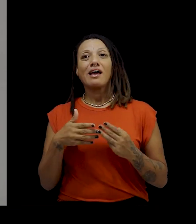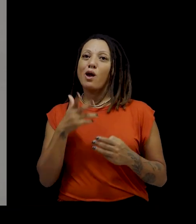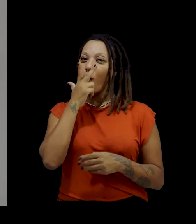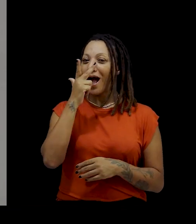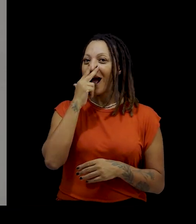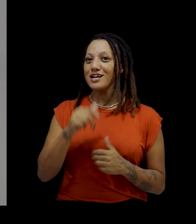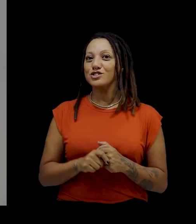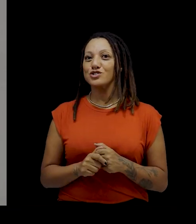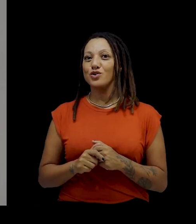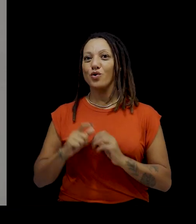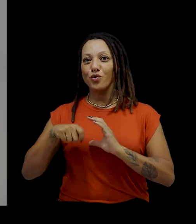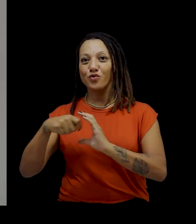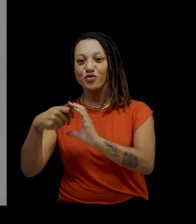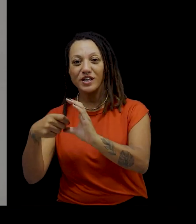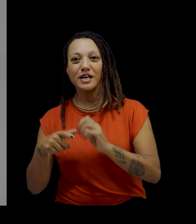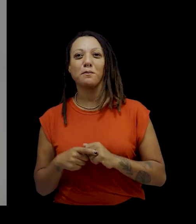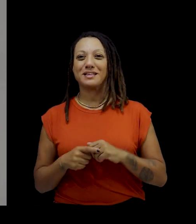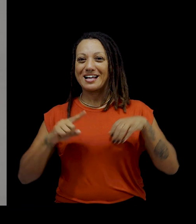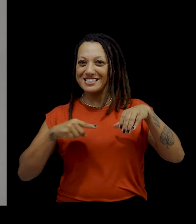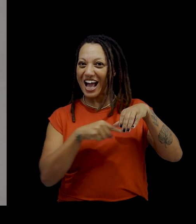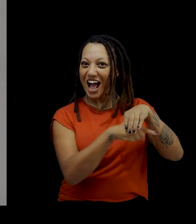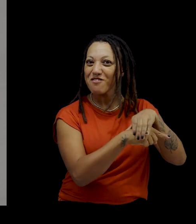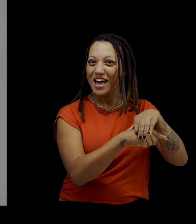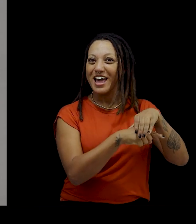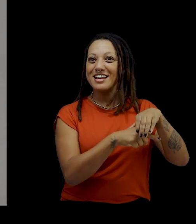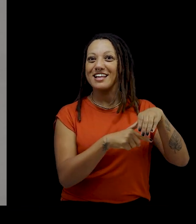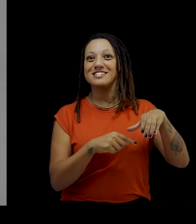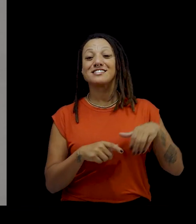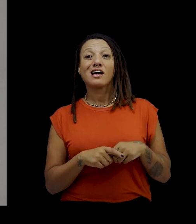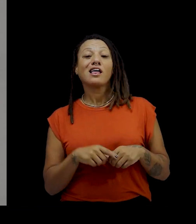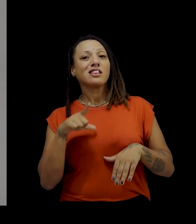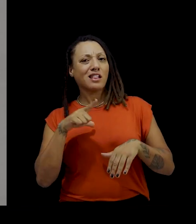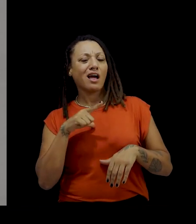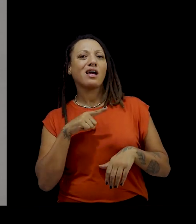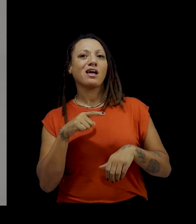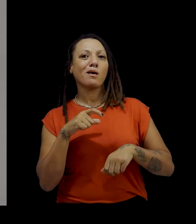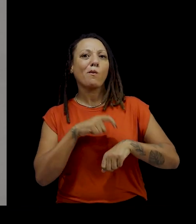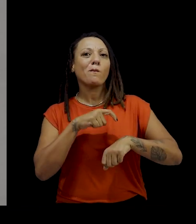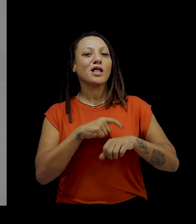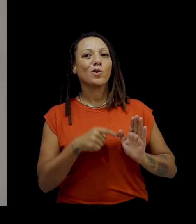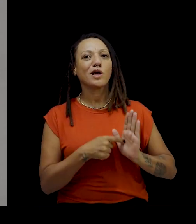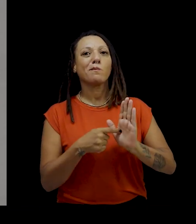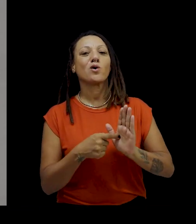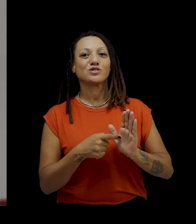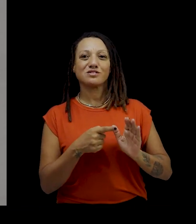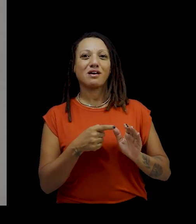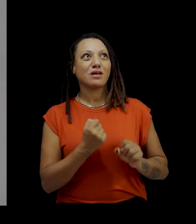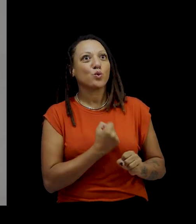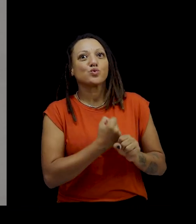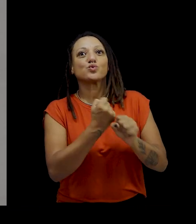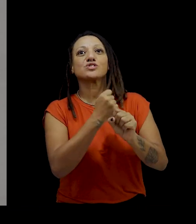por mais que ali o filme sobre a Dona Elismar com as cavernas tem uma série de momentos que falam, né, assim, da